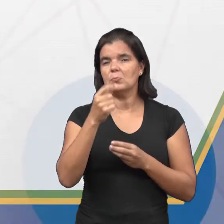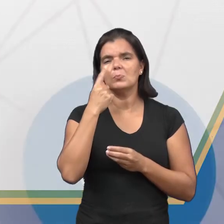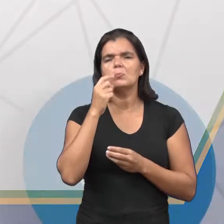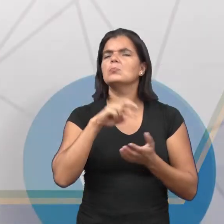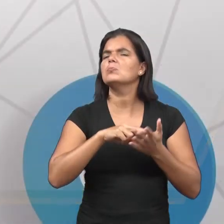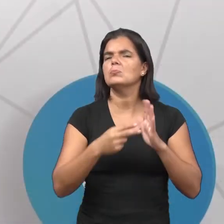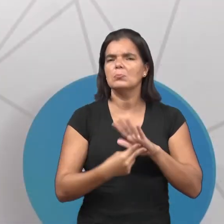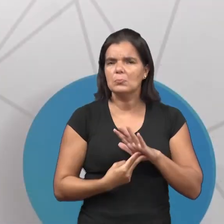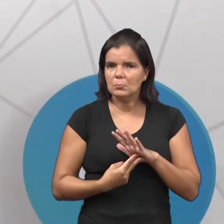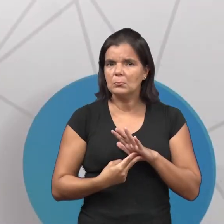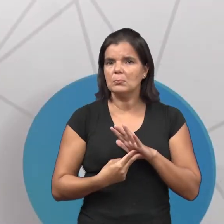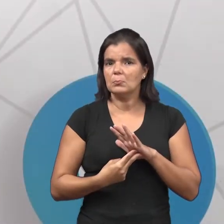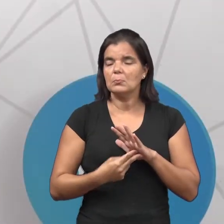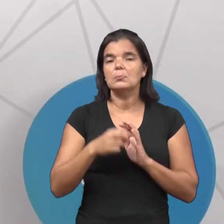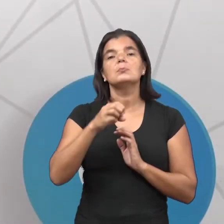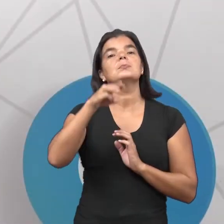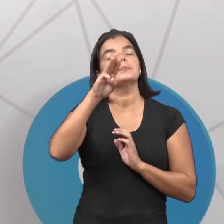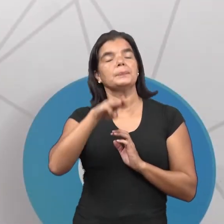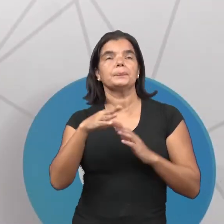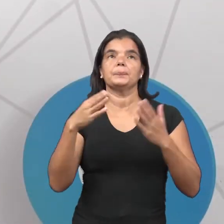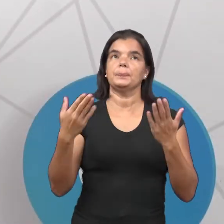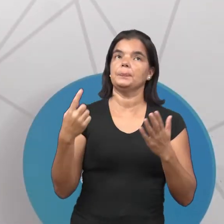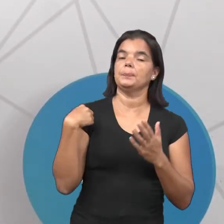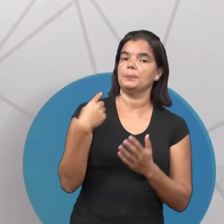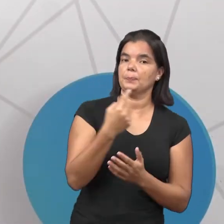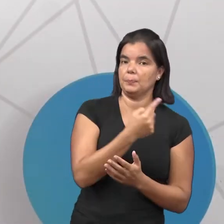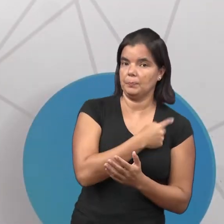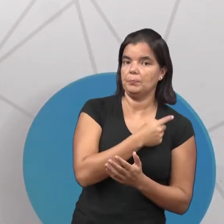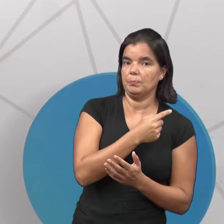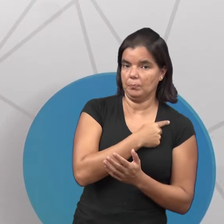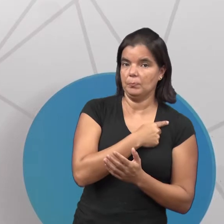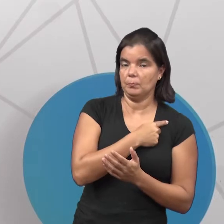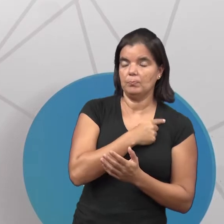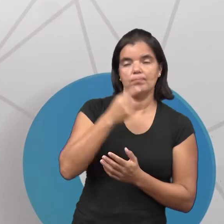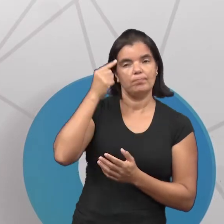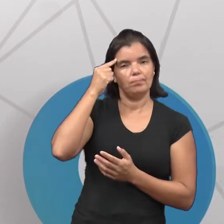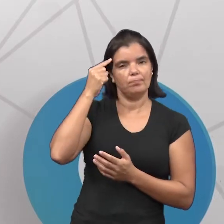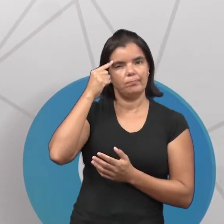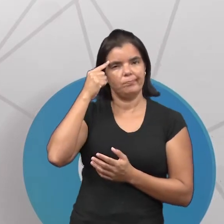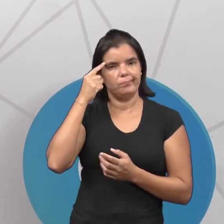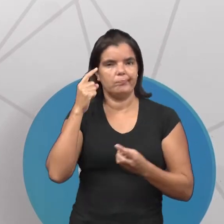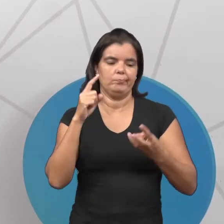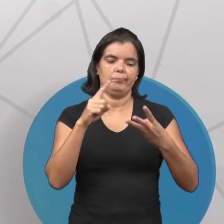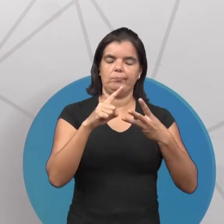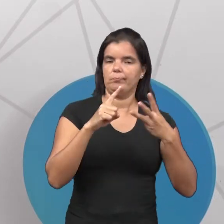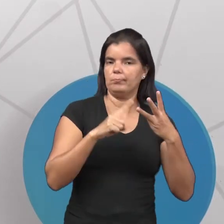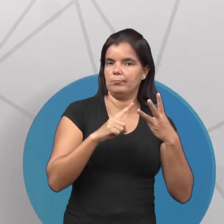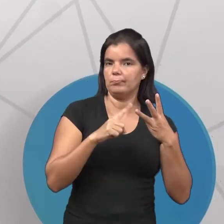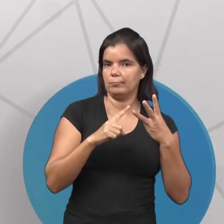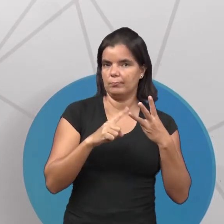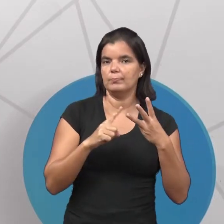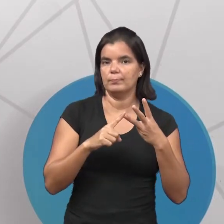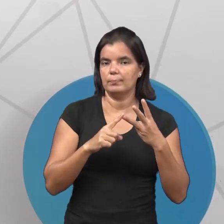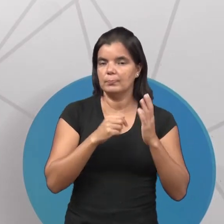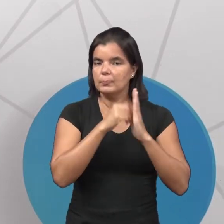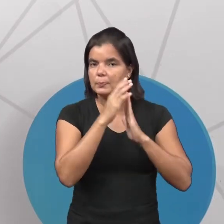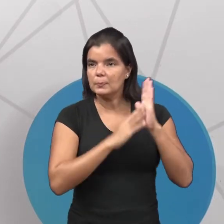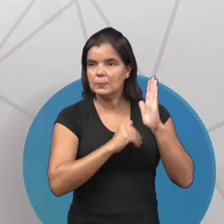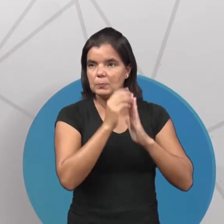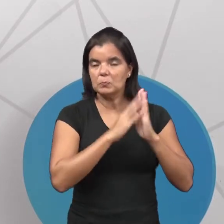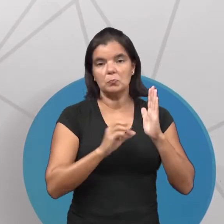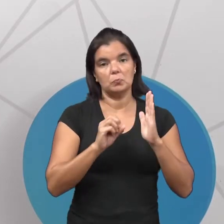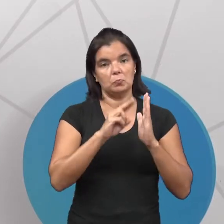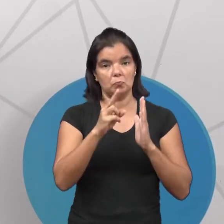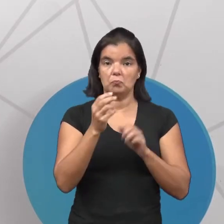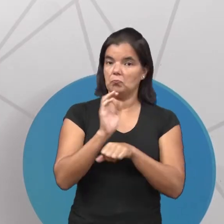isso quer dizer? Que embora nós simulemos a terceira dimensão na pintura ou